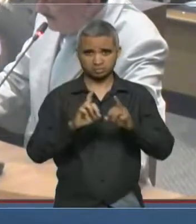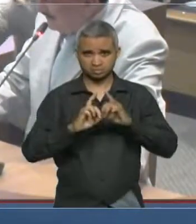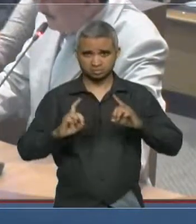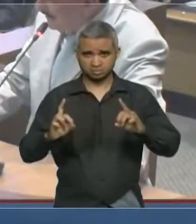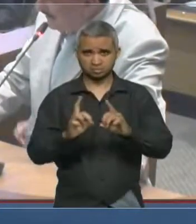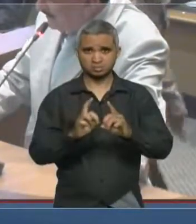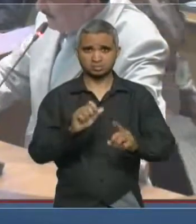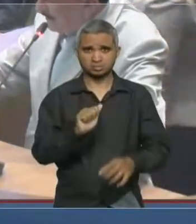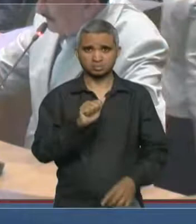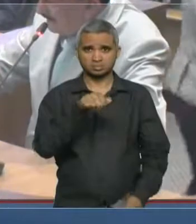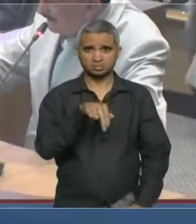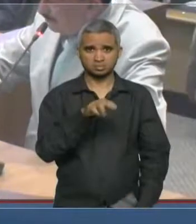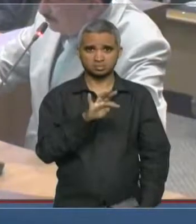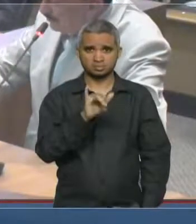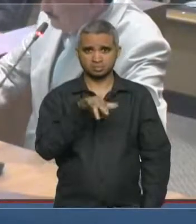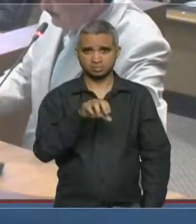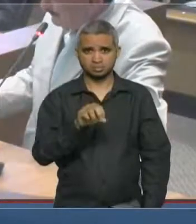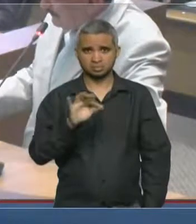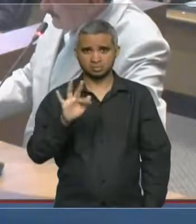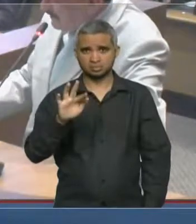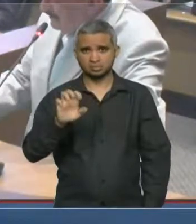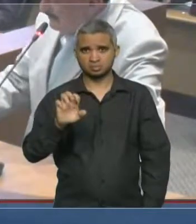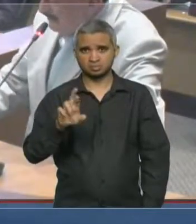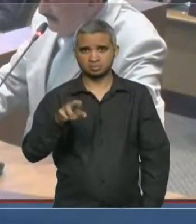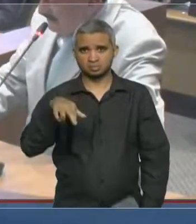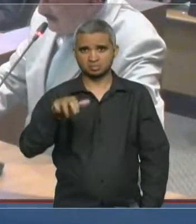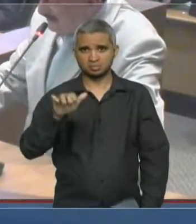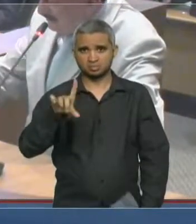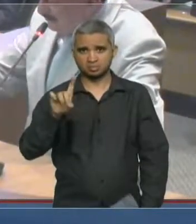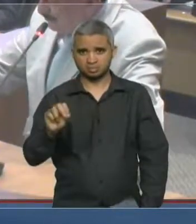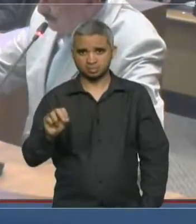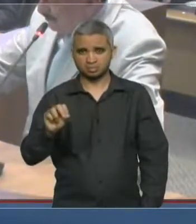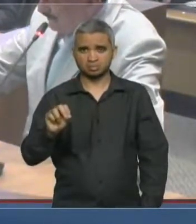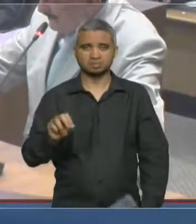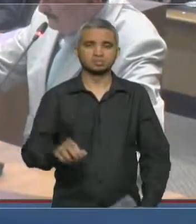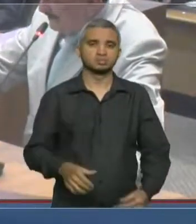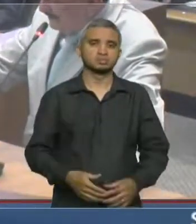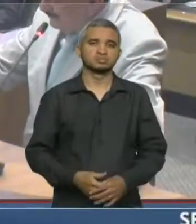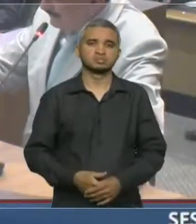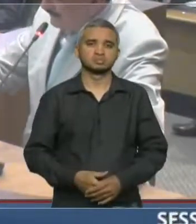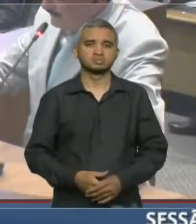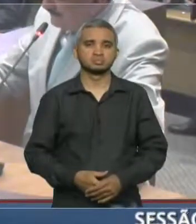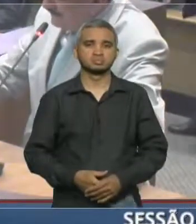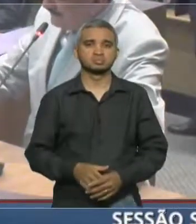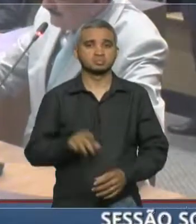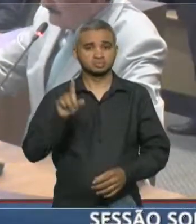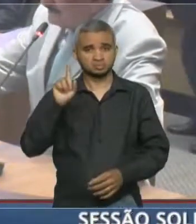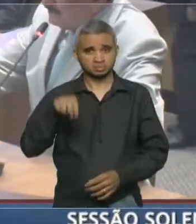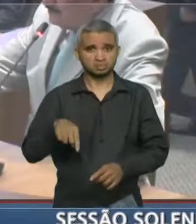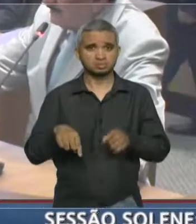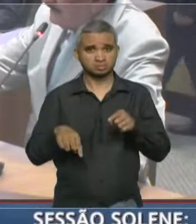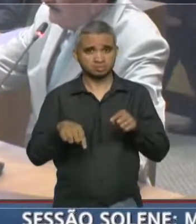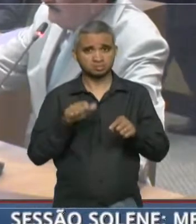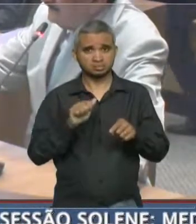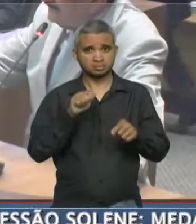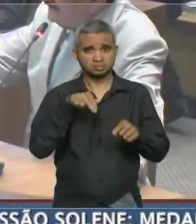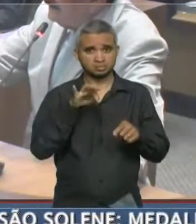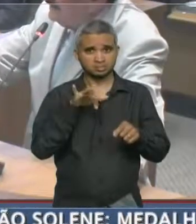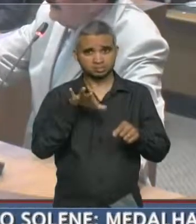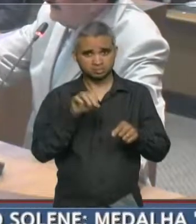Baima Araújo, o homenageado nesta sessão